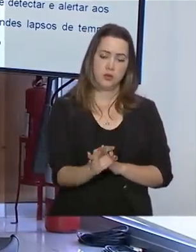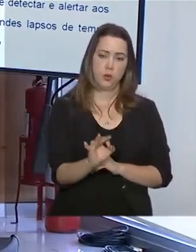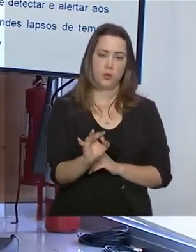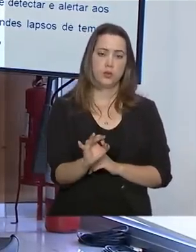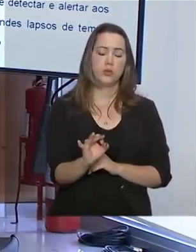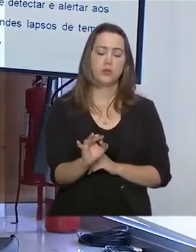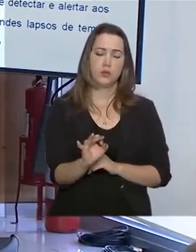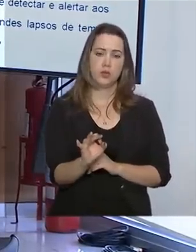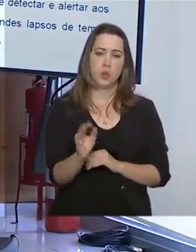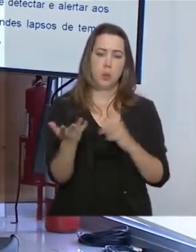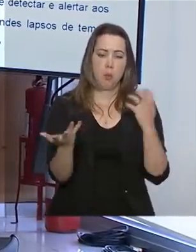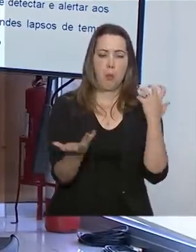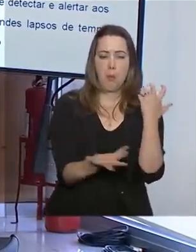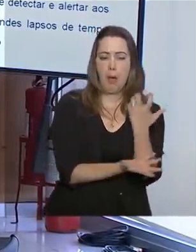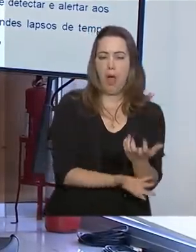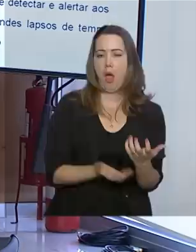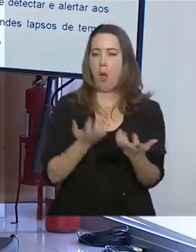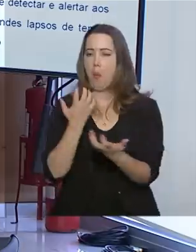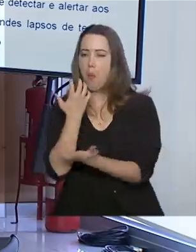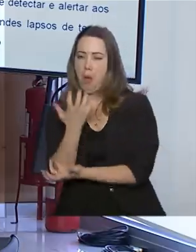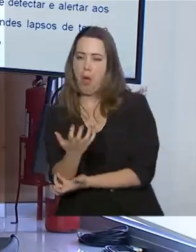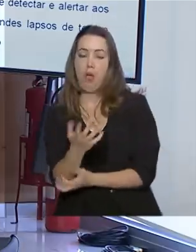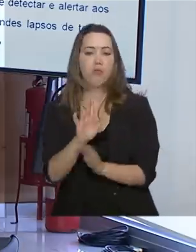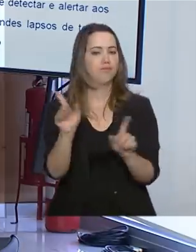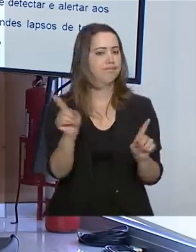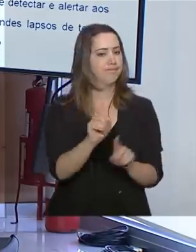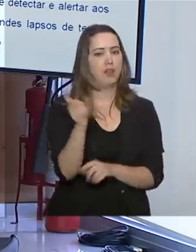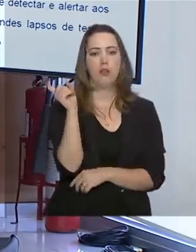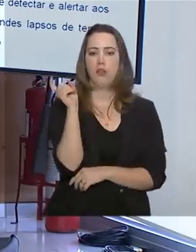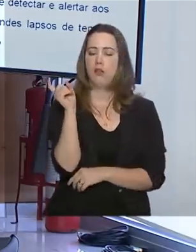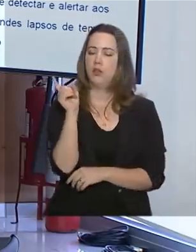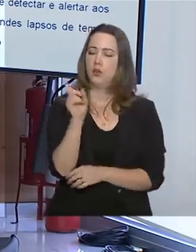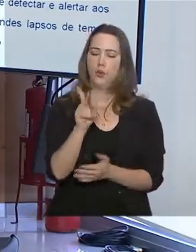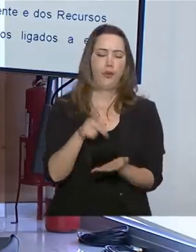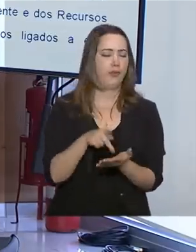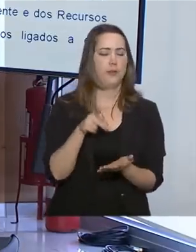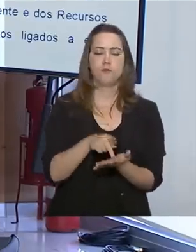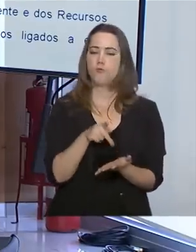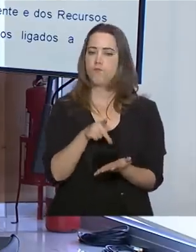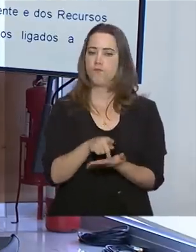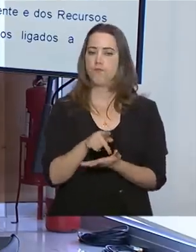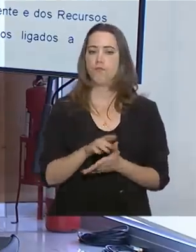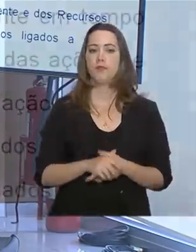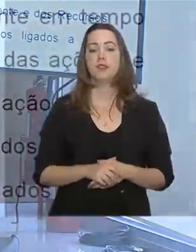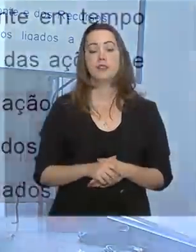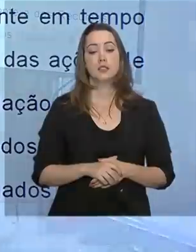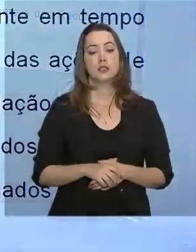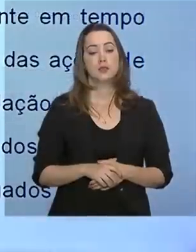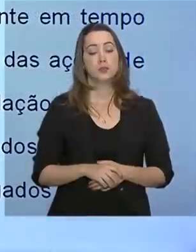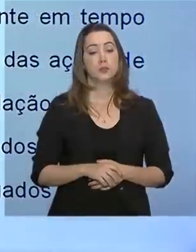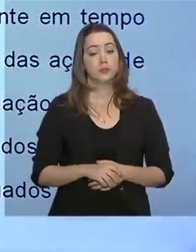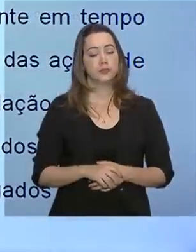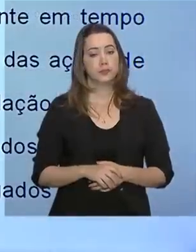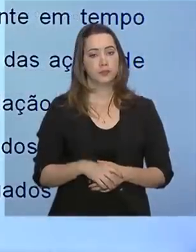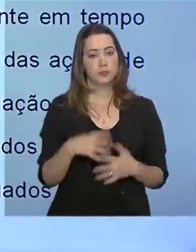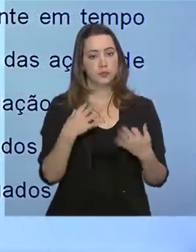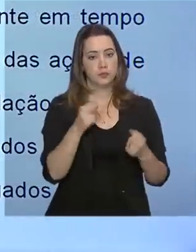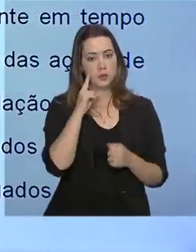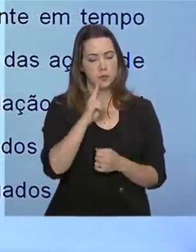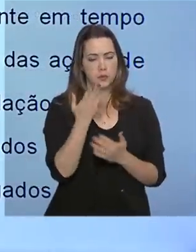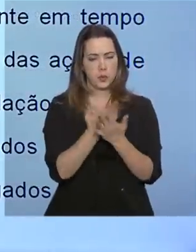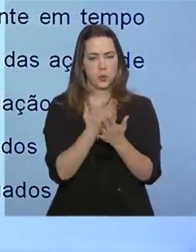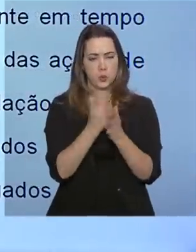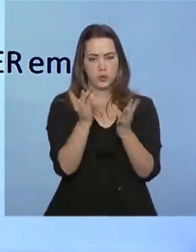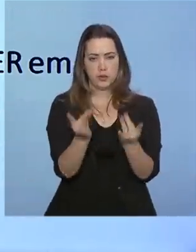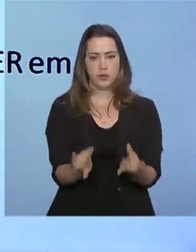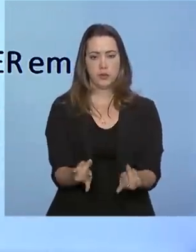desmatamento de do salto de 88 por cento não é verdade pode passar vamos analisá propriamente dita